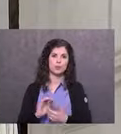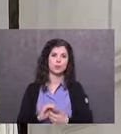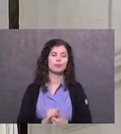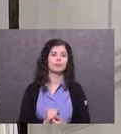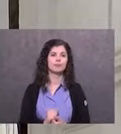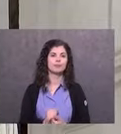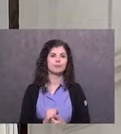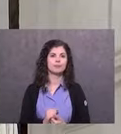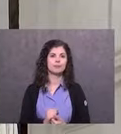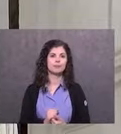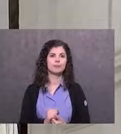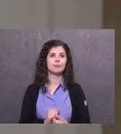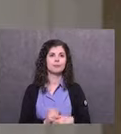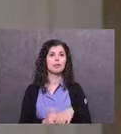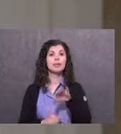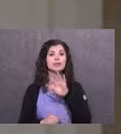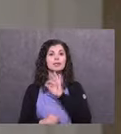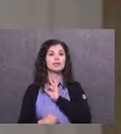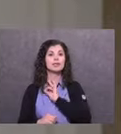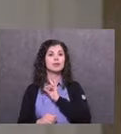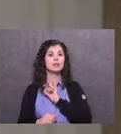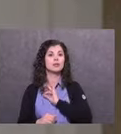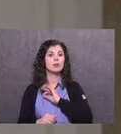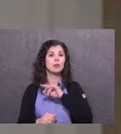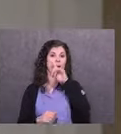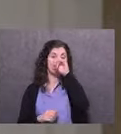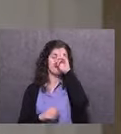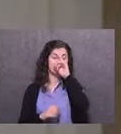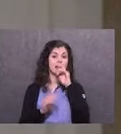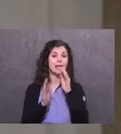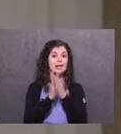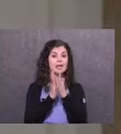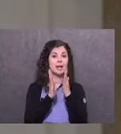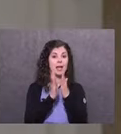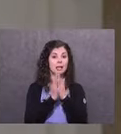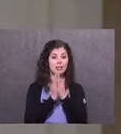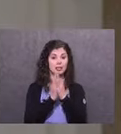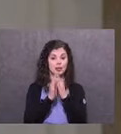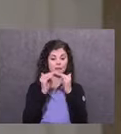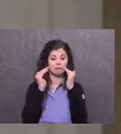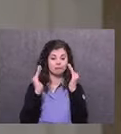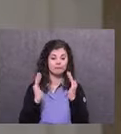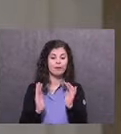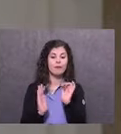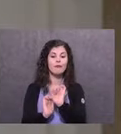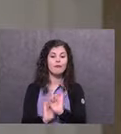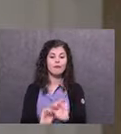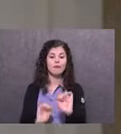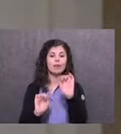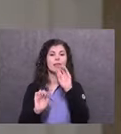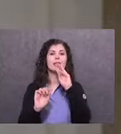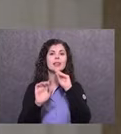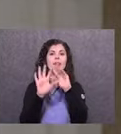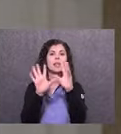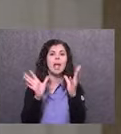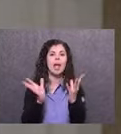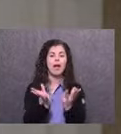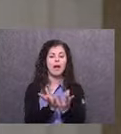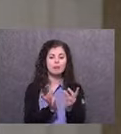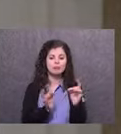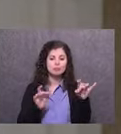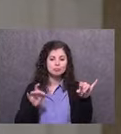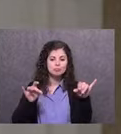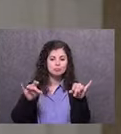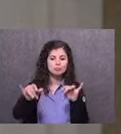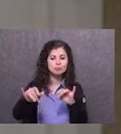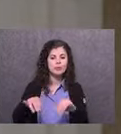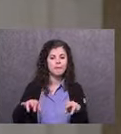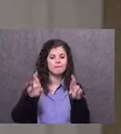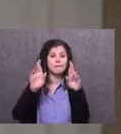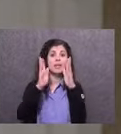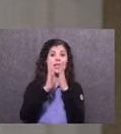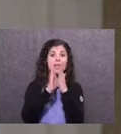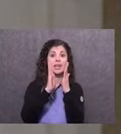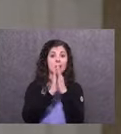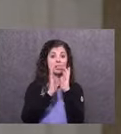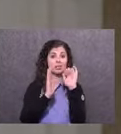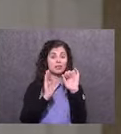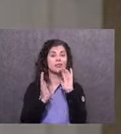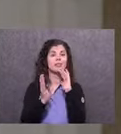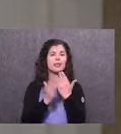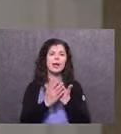Lembrai-vos, Senhor, da vossa Igreja, dispersa por toda a terra, e tornai-a perfeita na